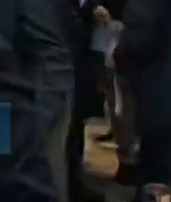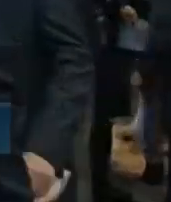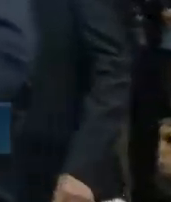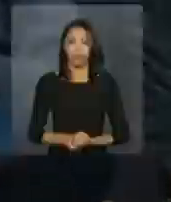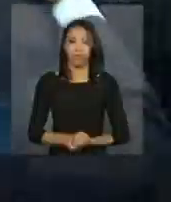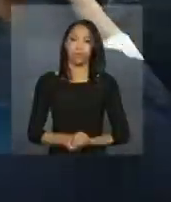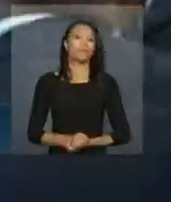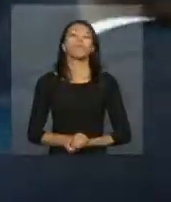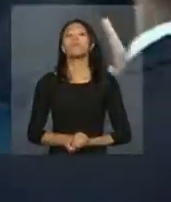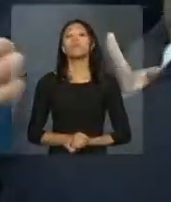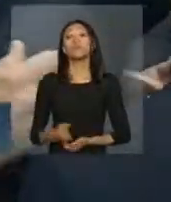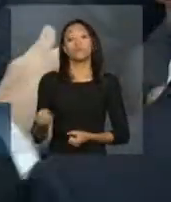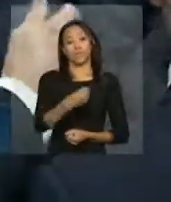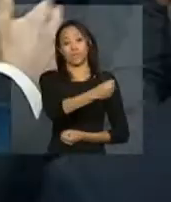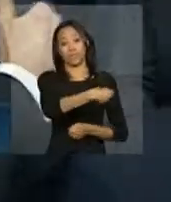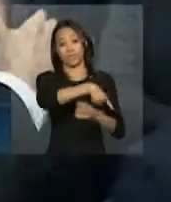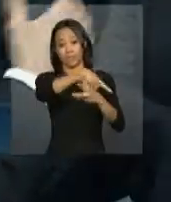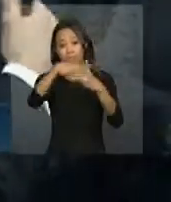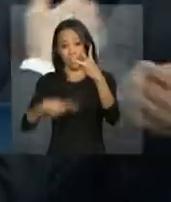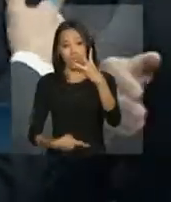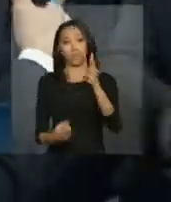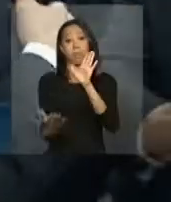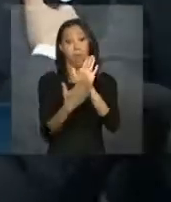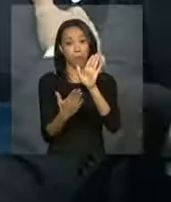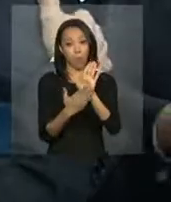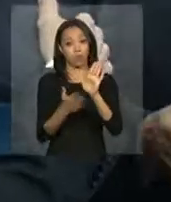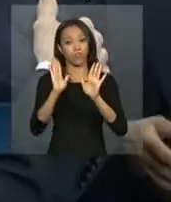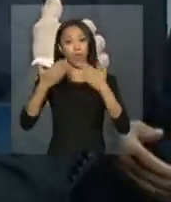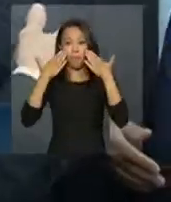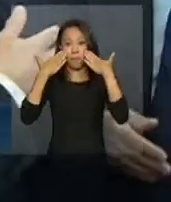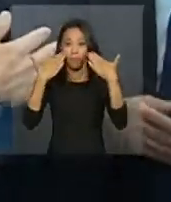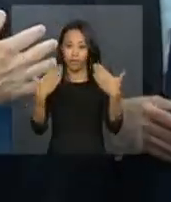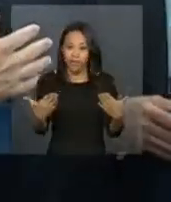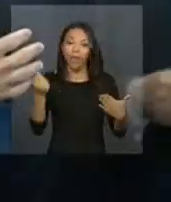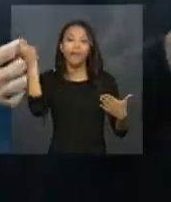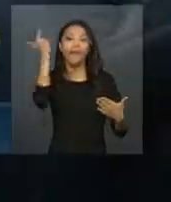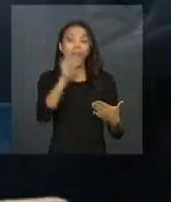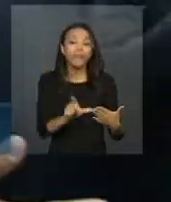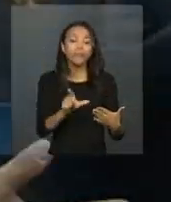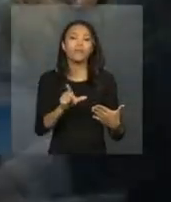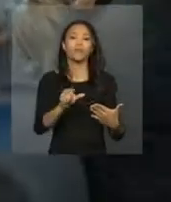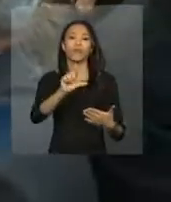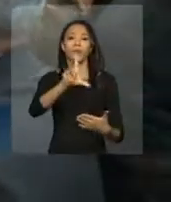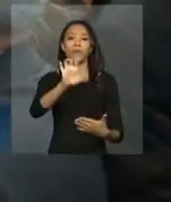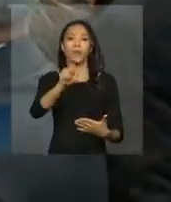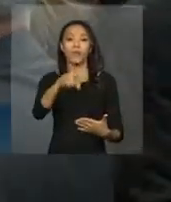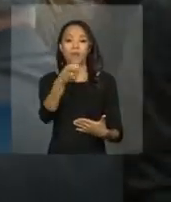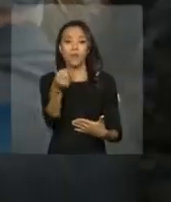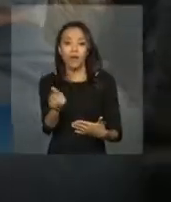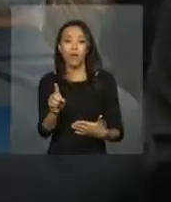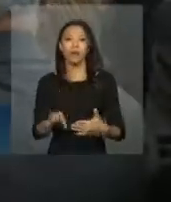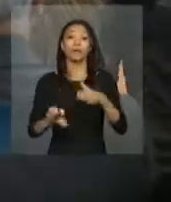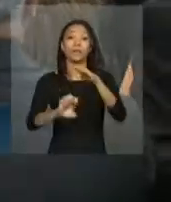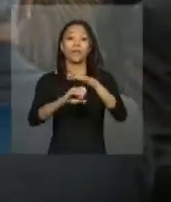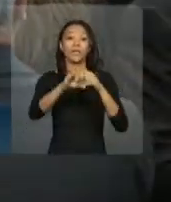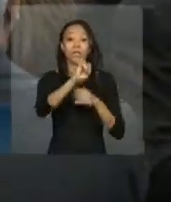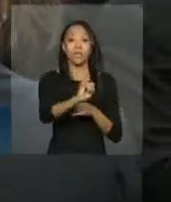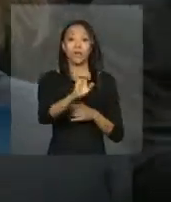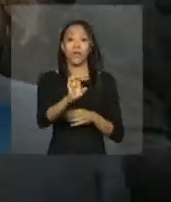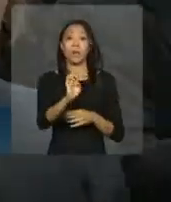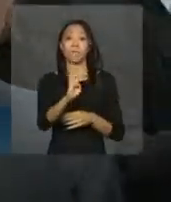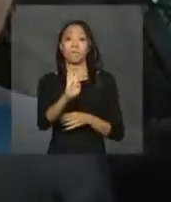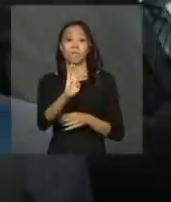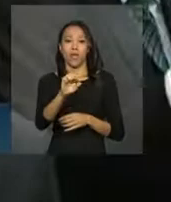portanto das três propostas apresentadas venceu o leilão consórcio ie Belo